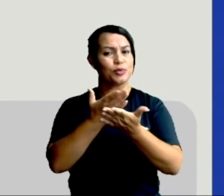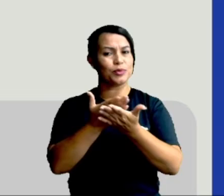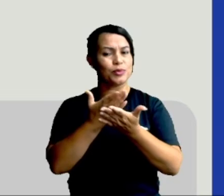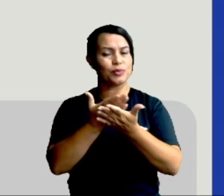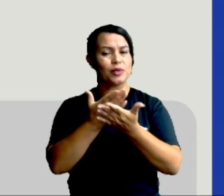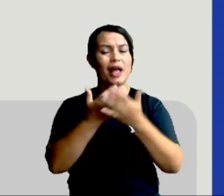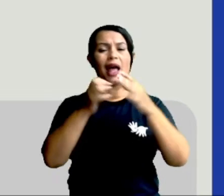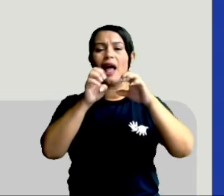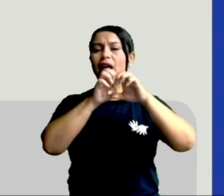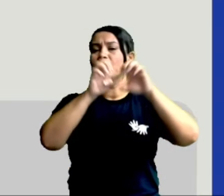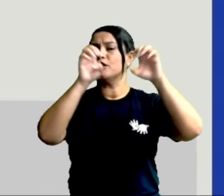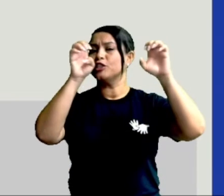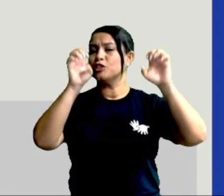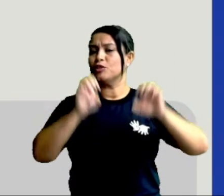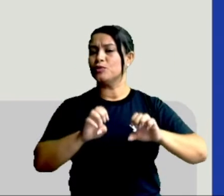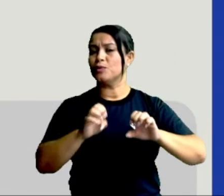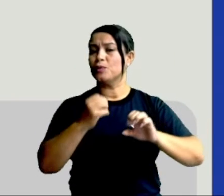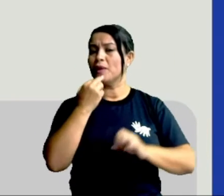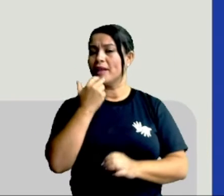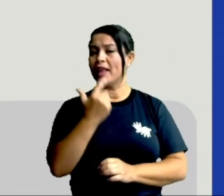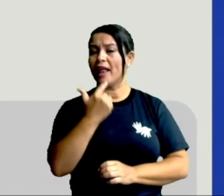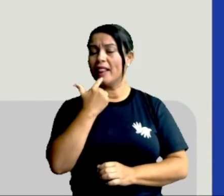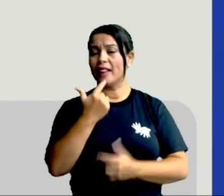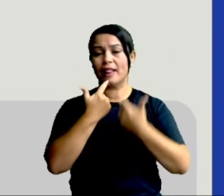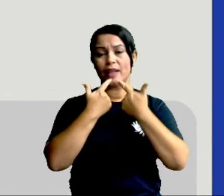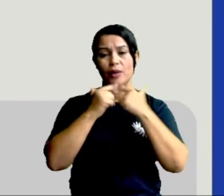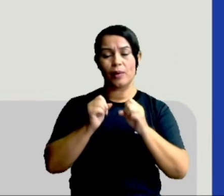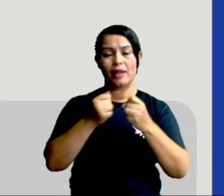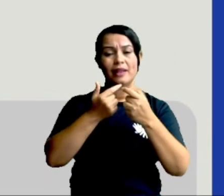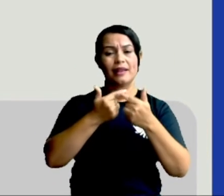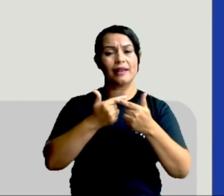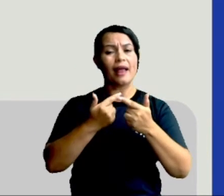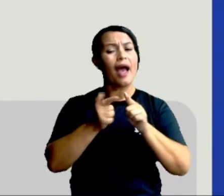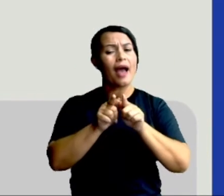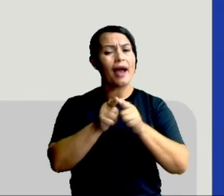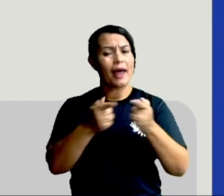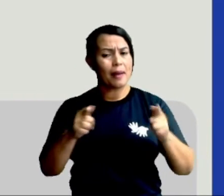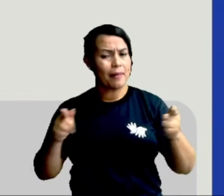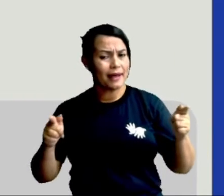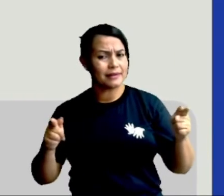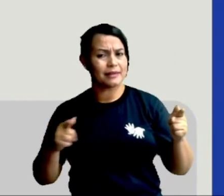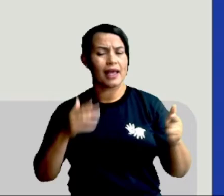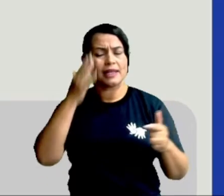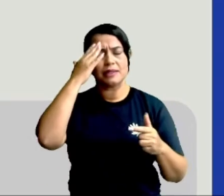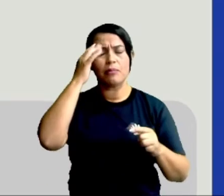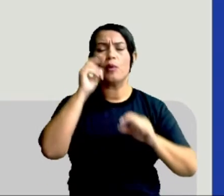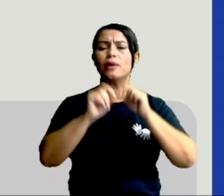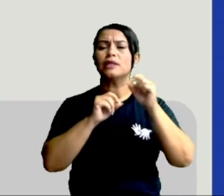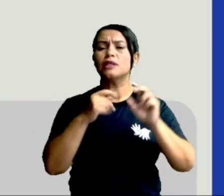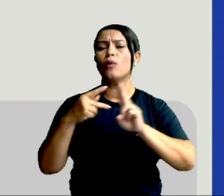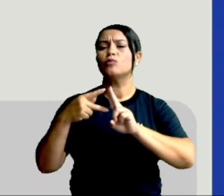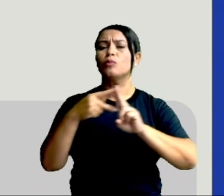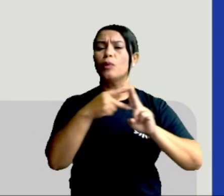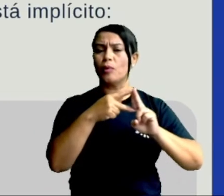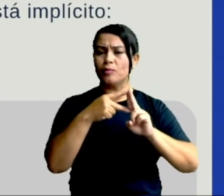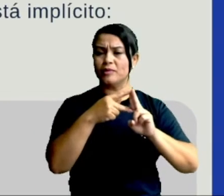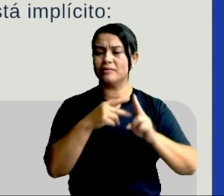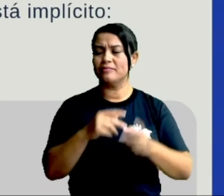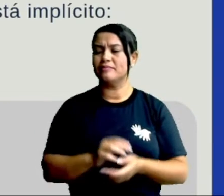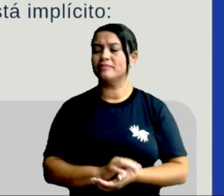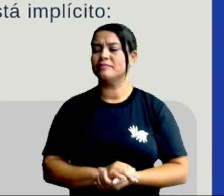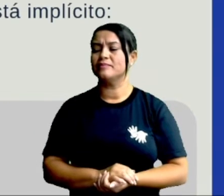é, a estrutura dessa língua, a estrutura dessa gramática. Você precisa saber o que é um pronome e quais são os pronomes,